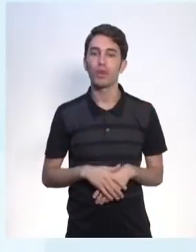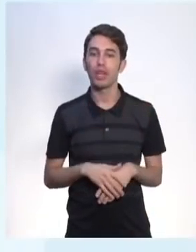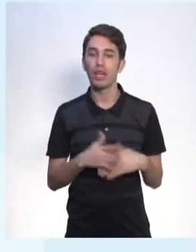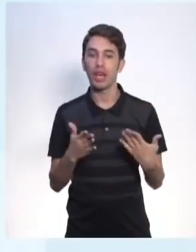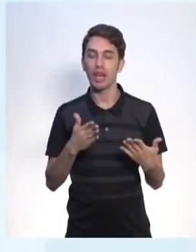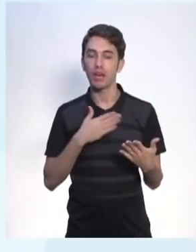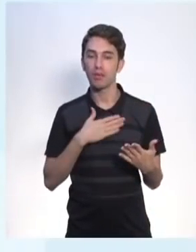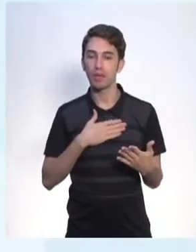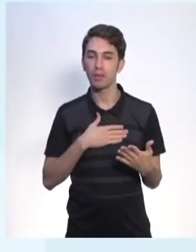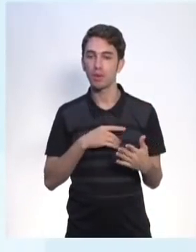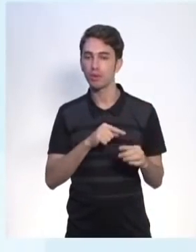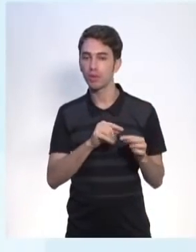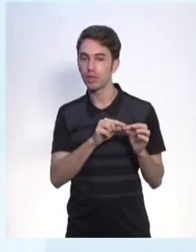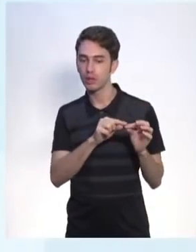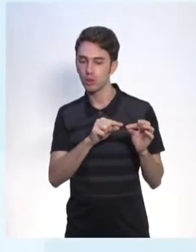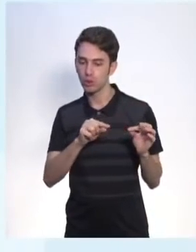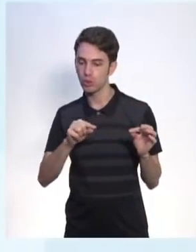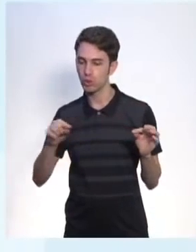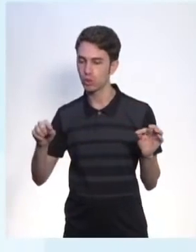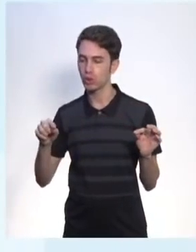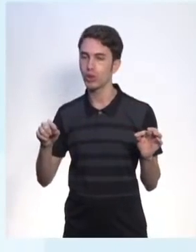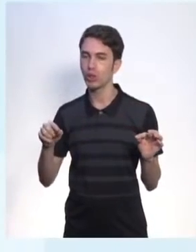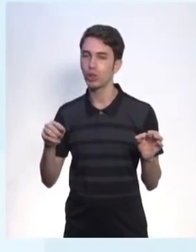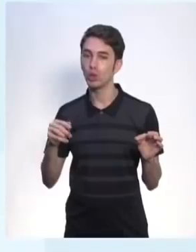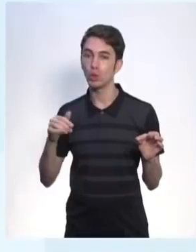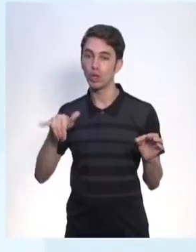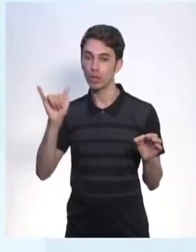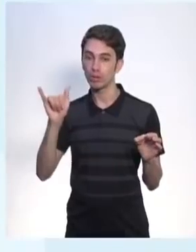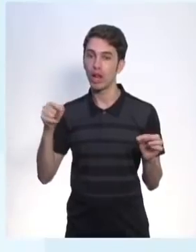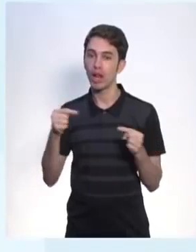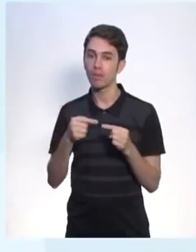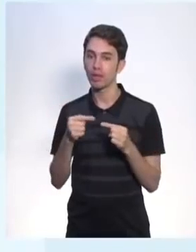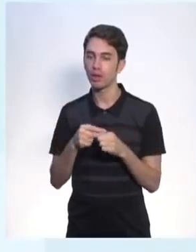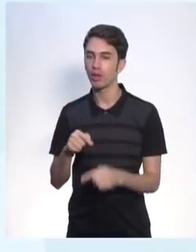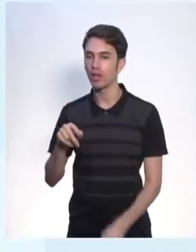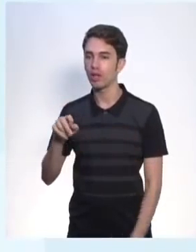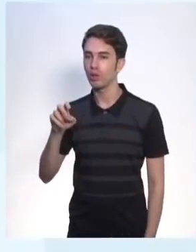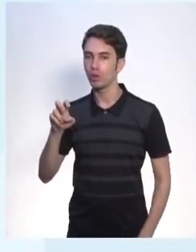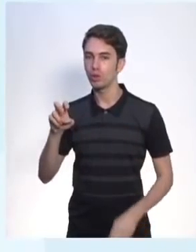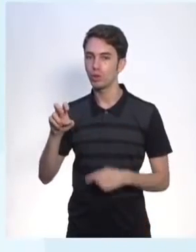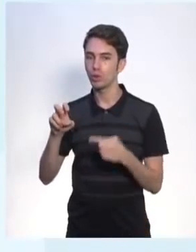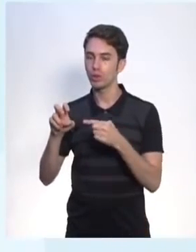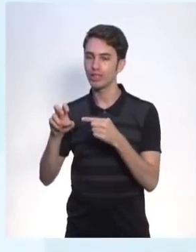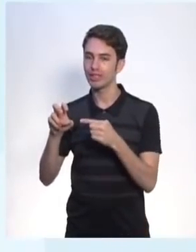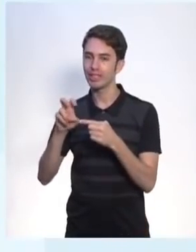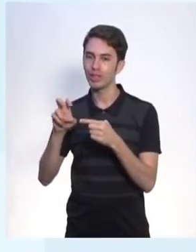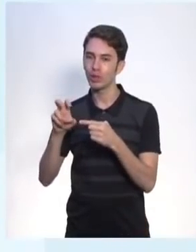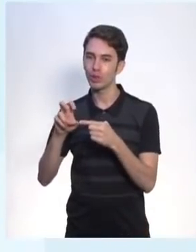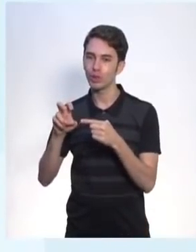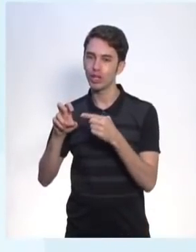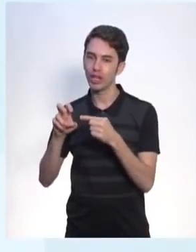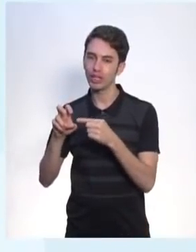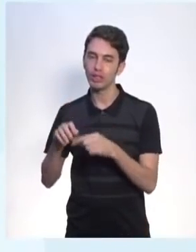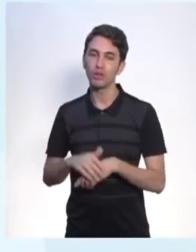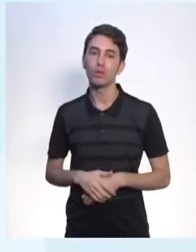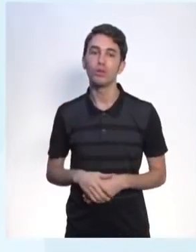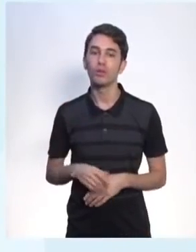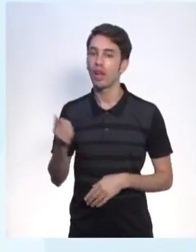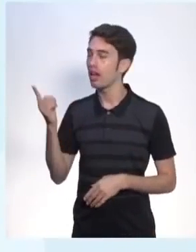Y é a minha reta aqui, ó, no 5 negativo. Então, eu tenho aqui o primeiro par ordenado,